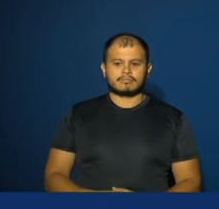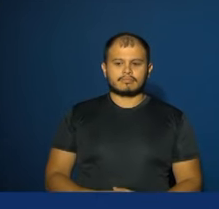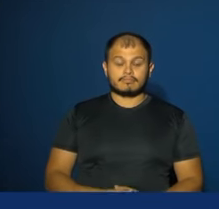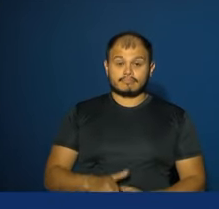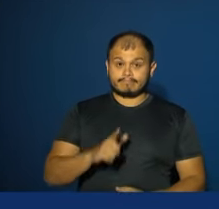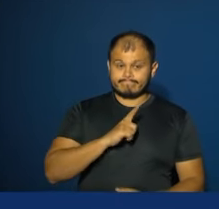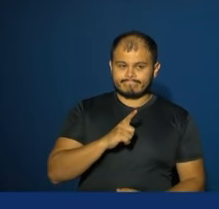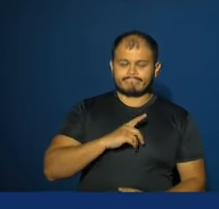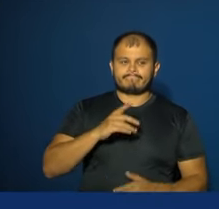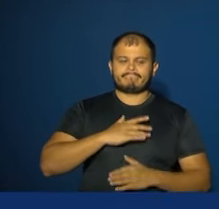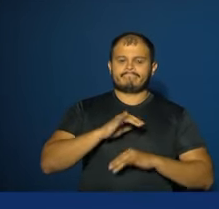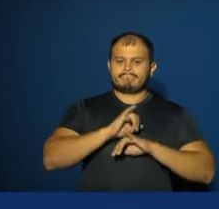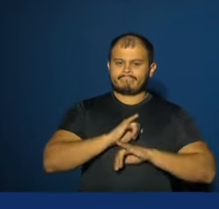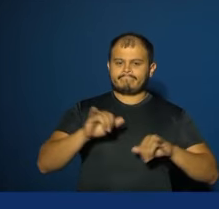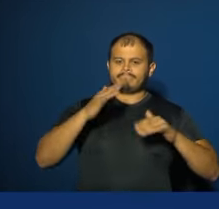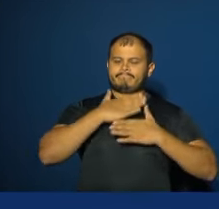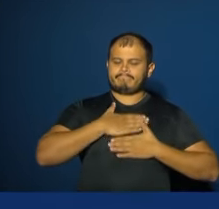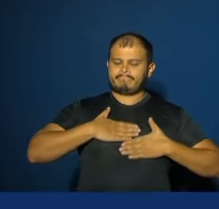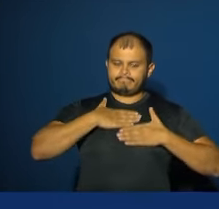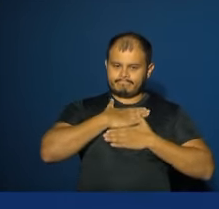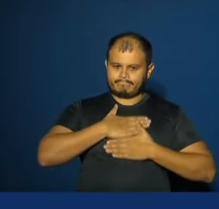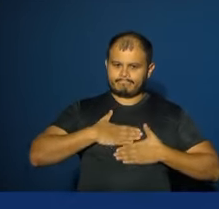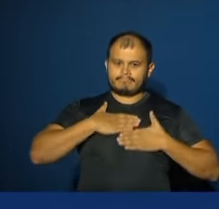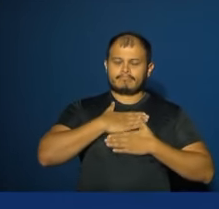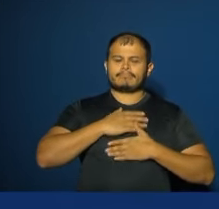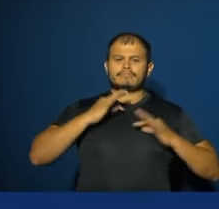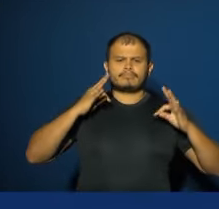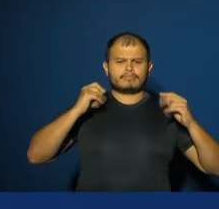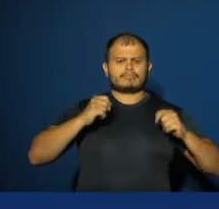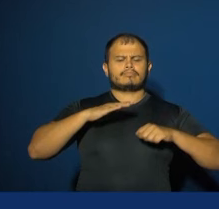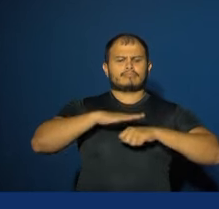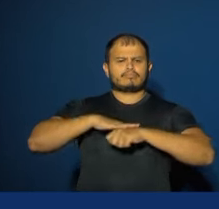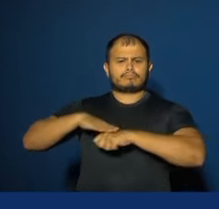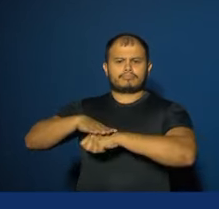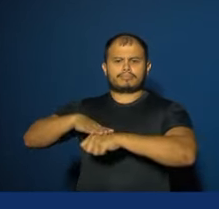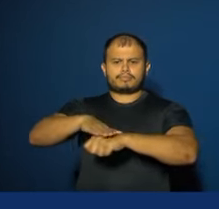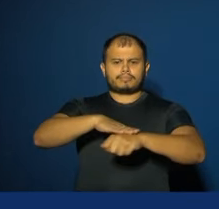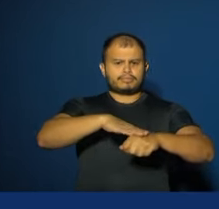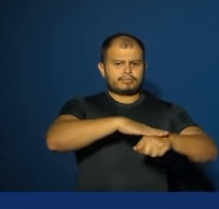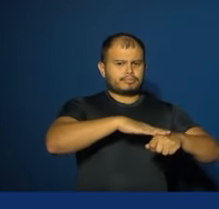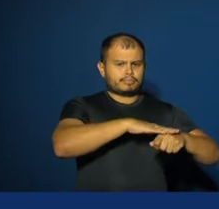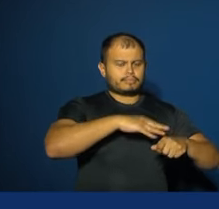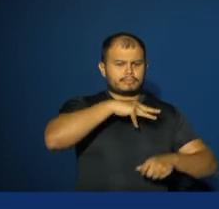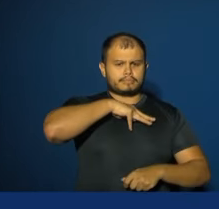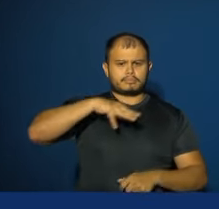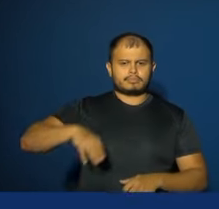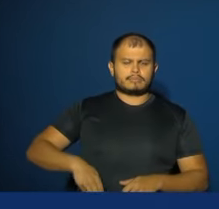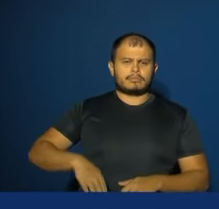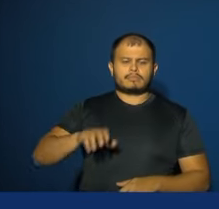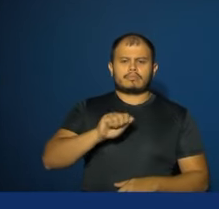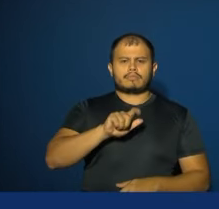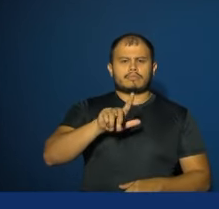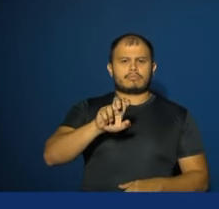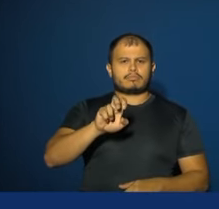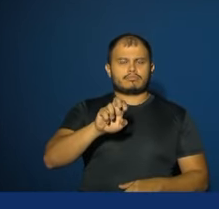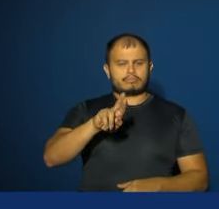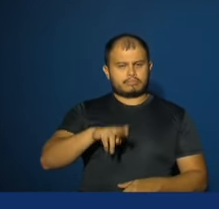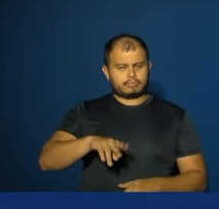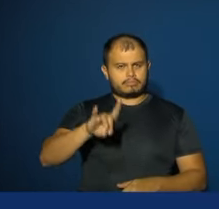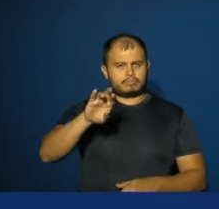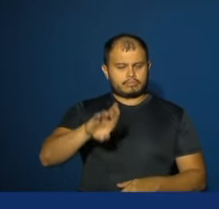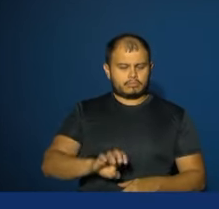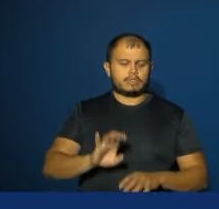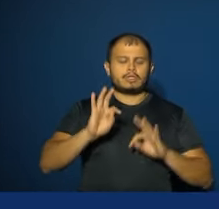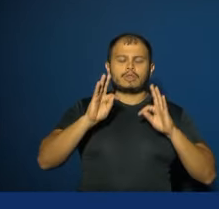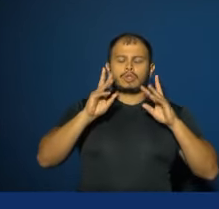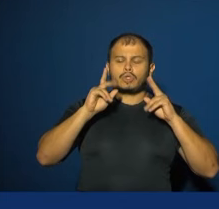grata satisfação de dizer que todas as conversas que tenho tido com o ministro Alexandre Silveira, todas elas são